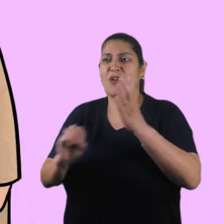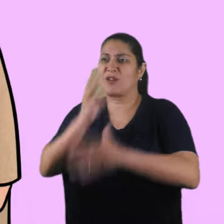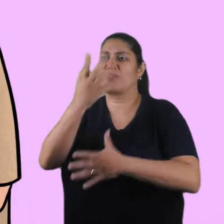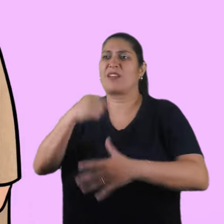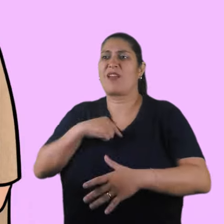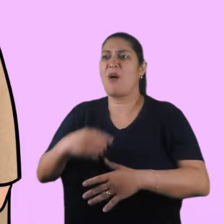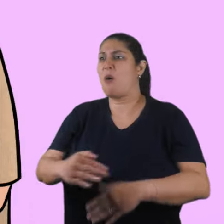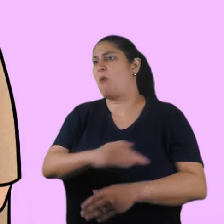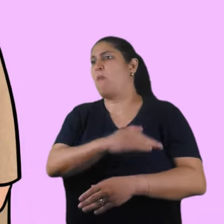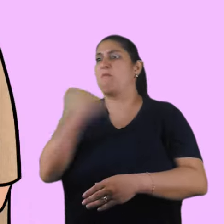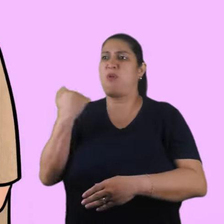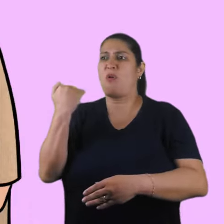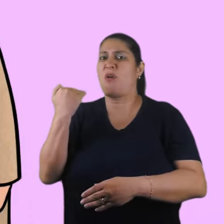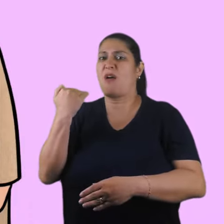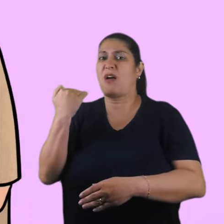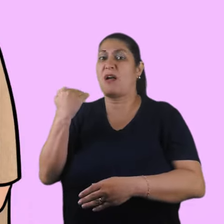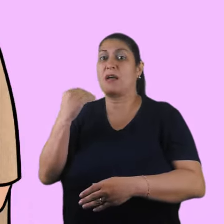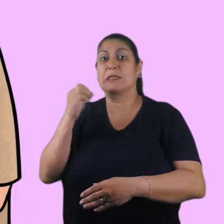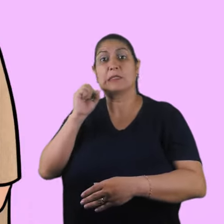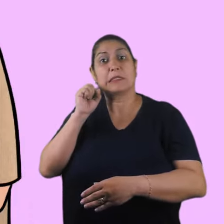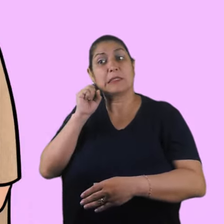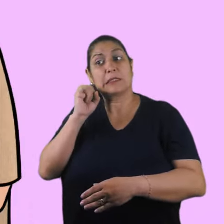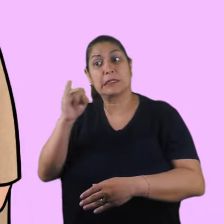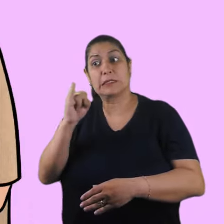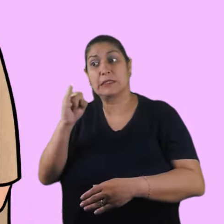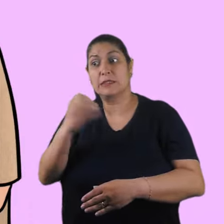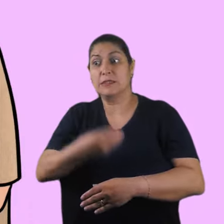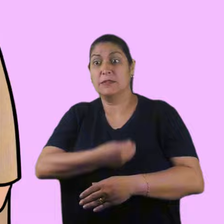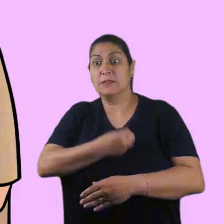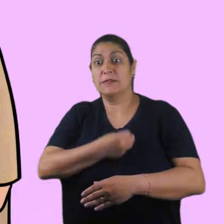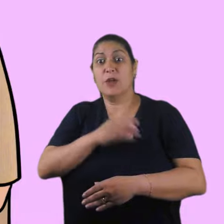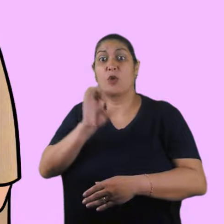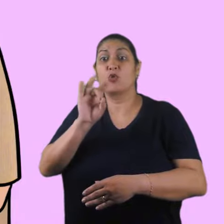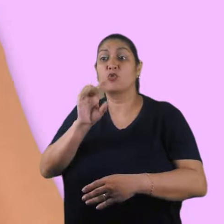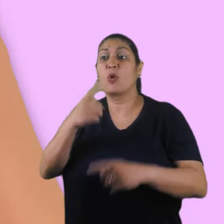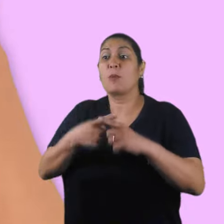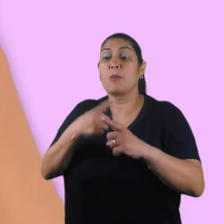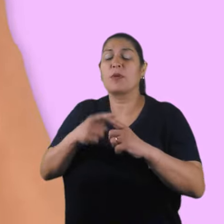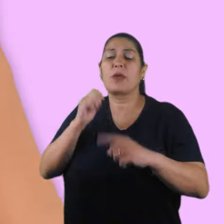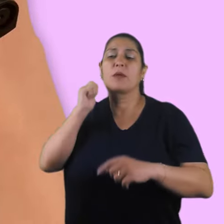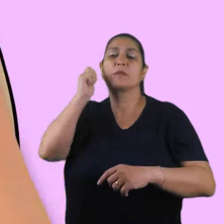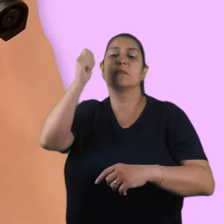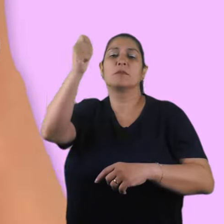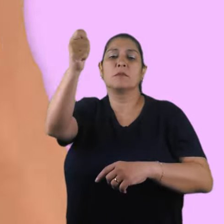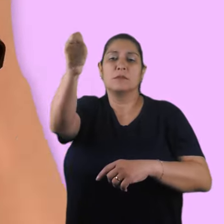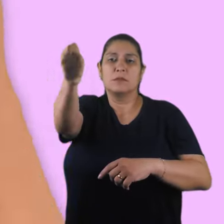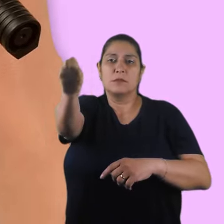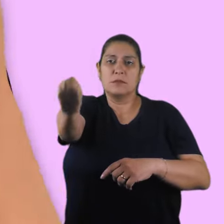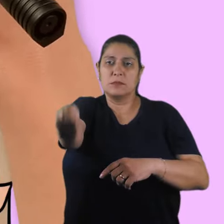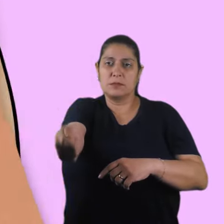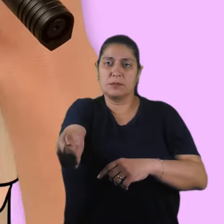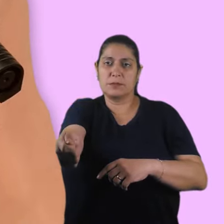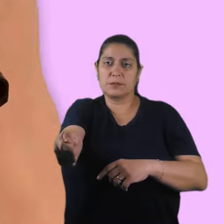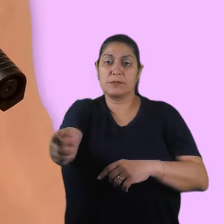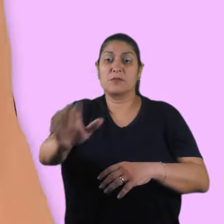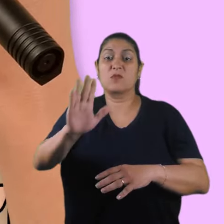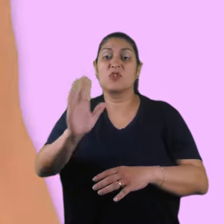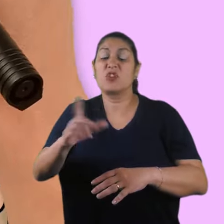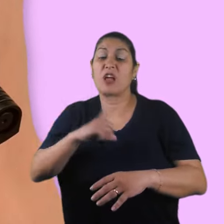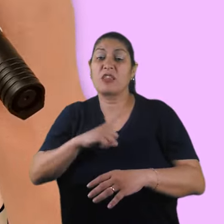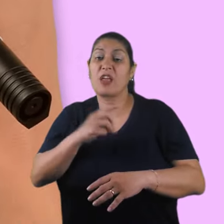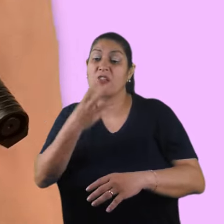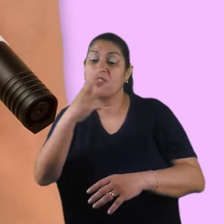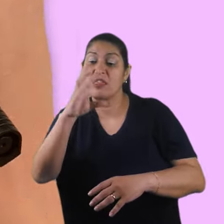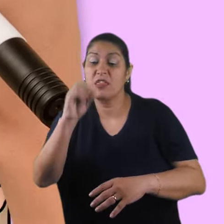convidado, será morto, a não ser que o rei levante seu cetro e poupe a sua vida.